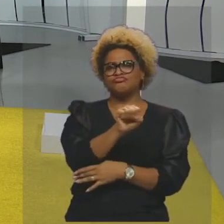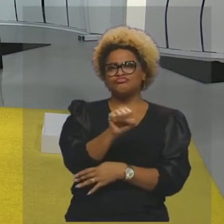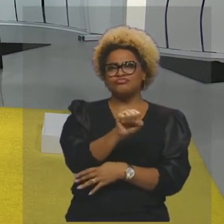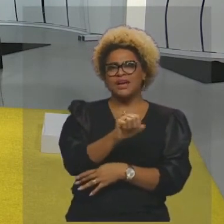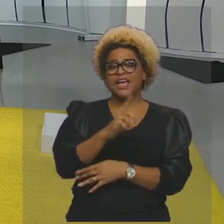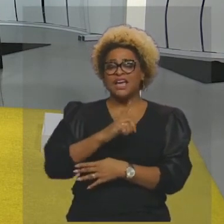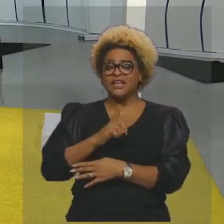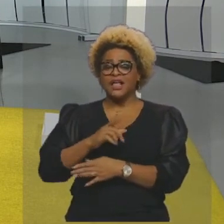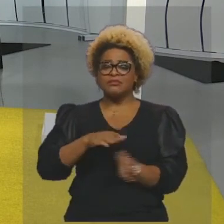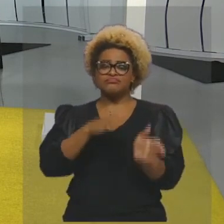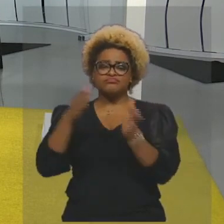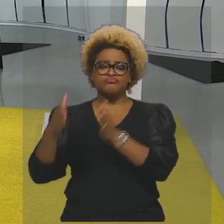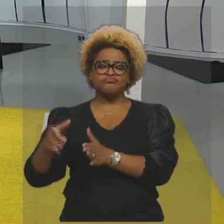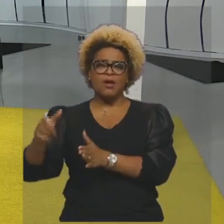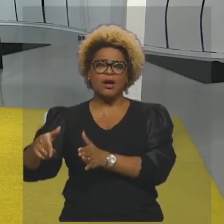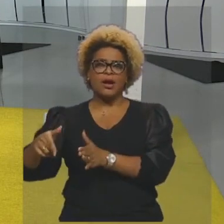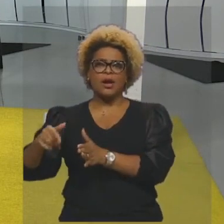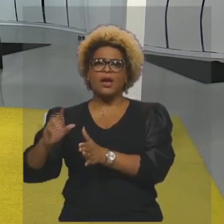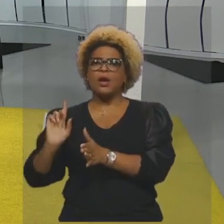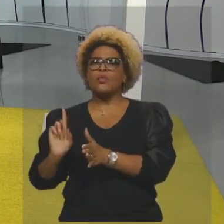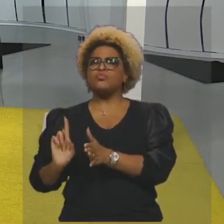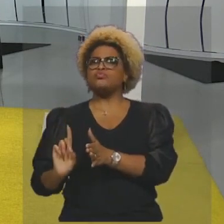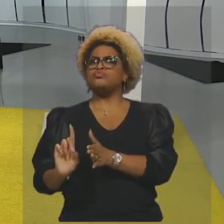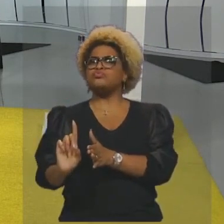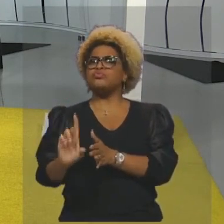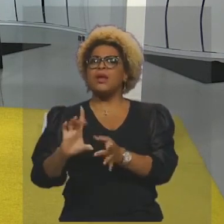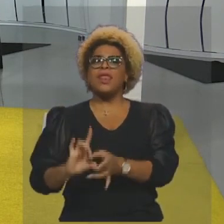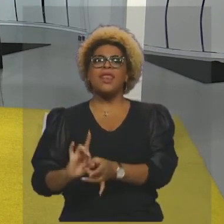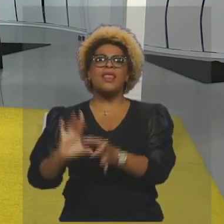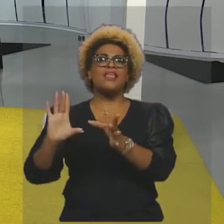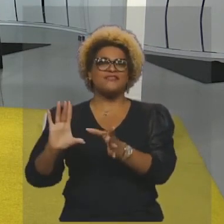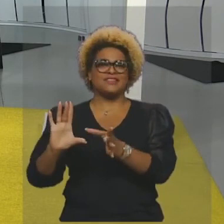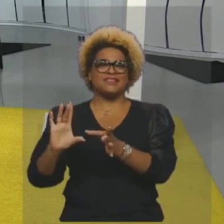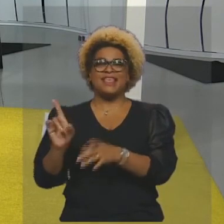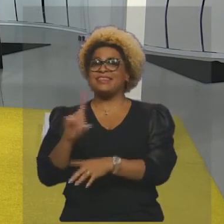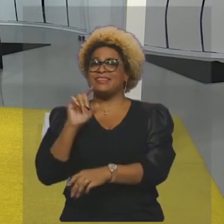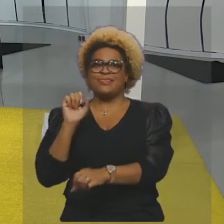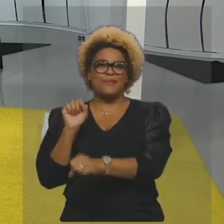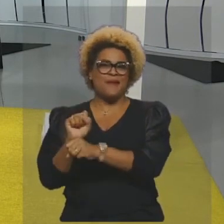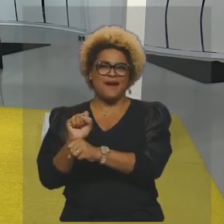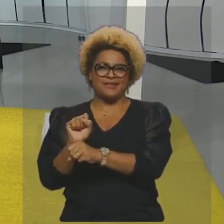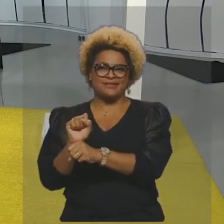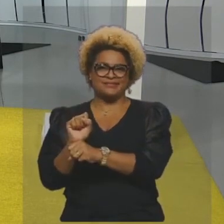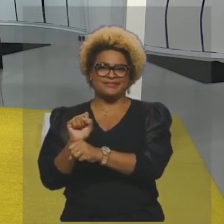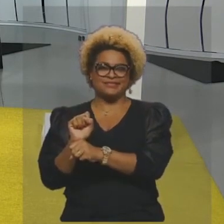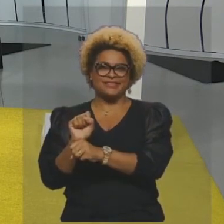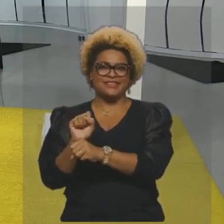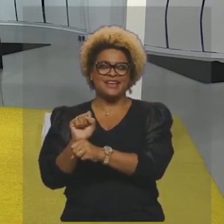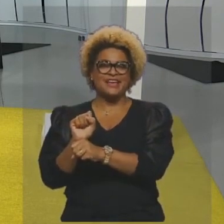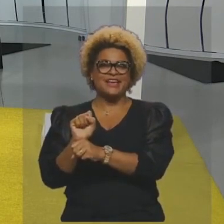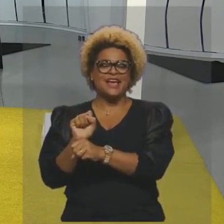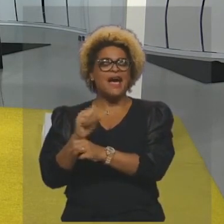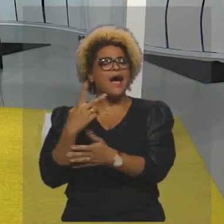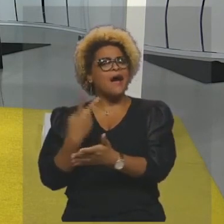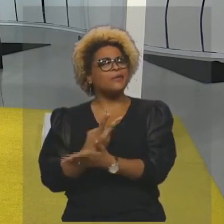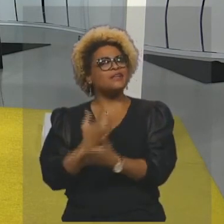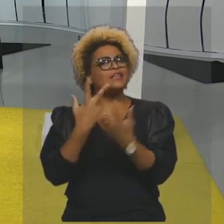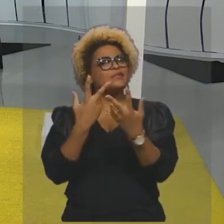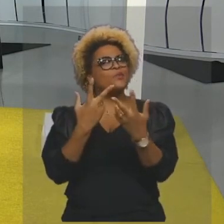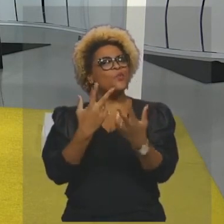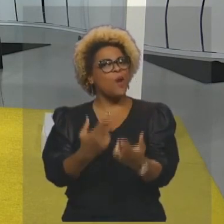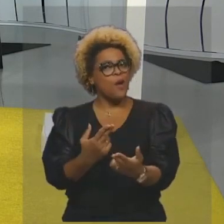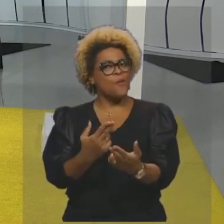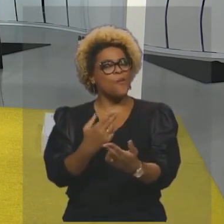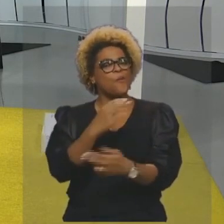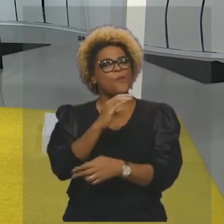passagem liberada, que eles chamam de sem parar, né? O sem parar poderia ser o equivalente a essa história do curto-circuito que eu estou falando